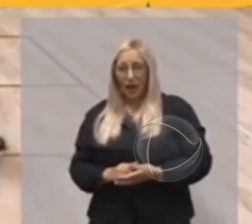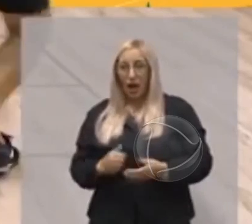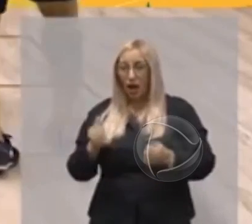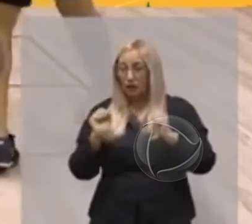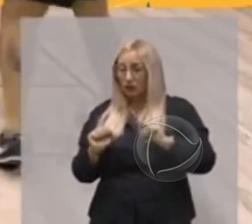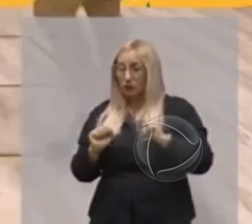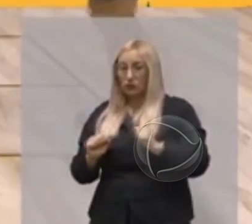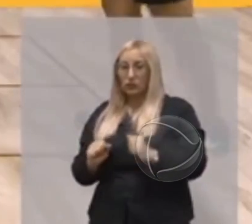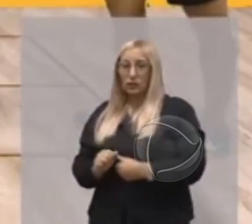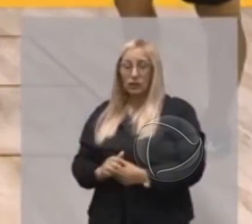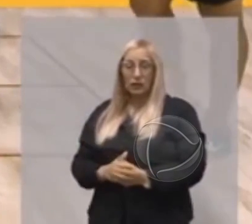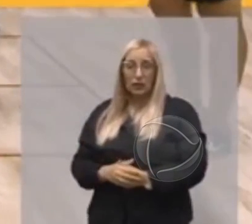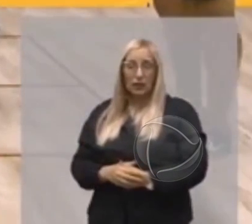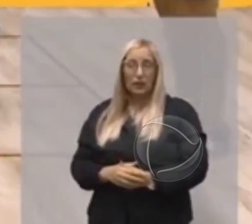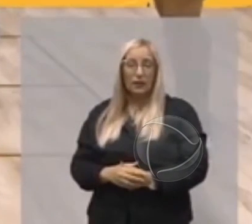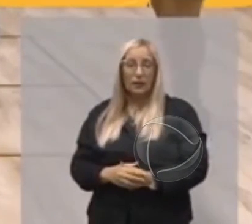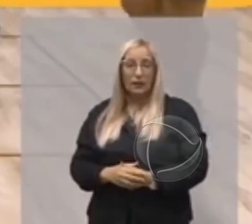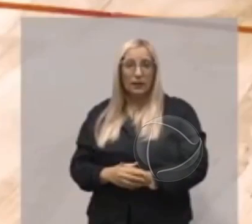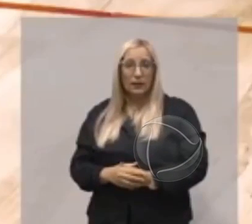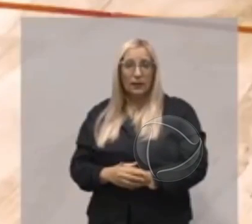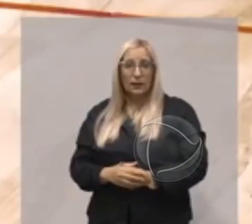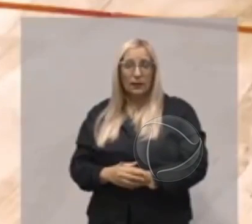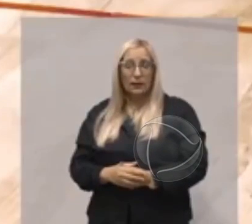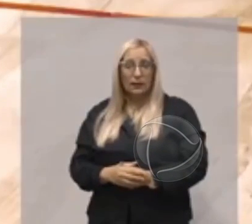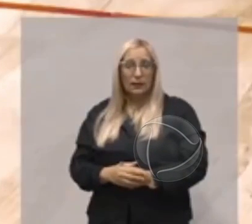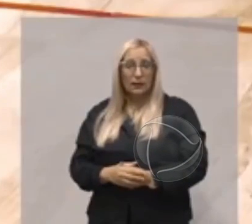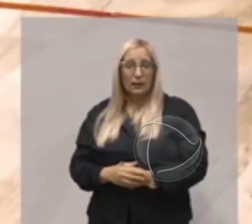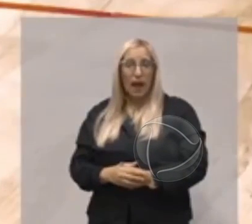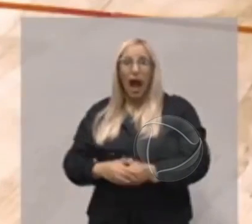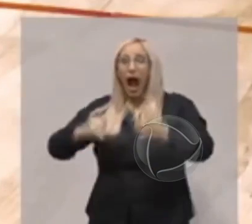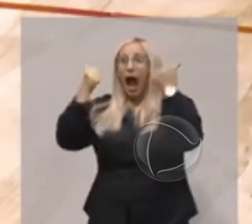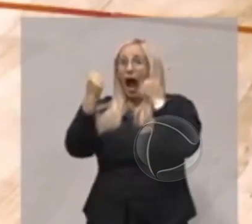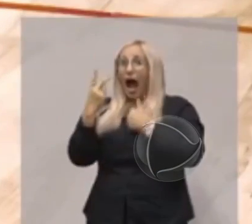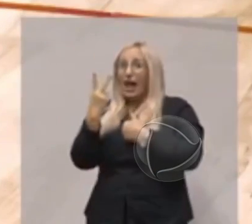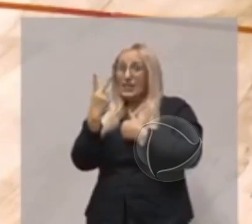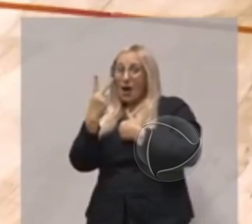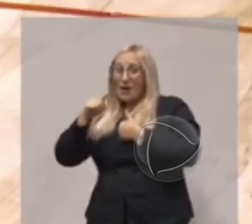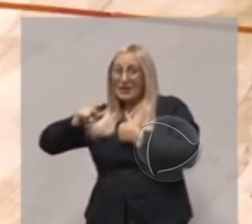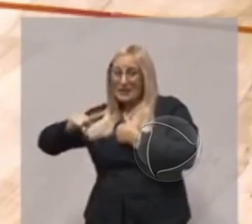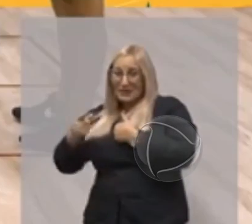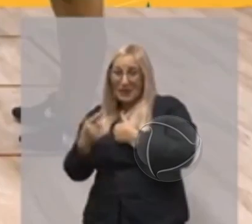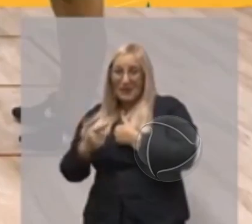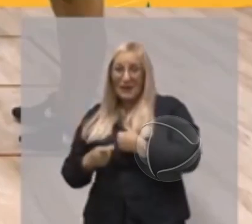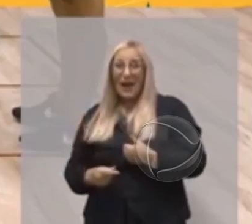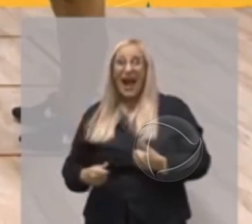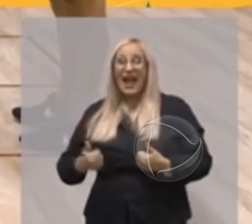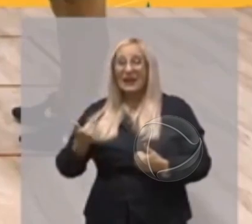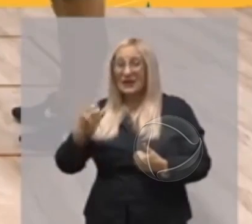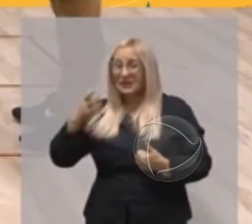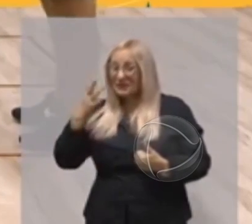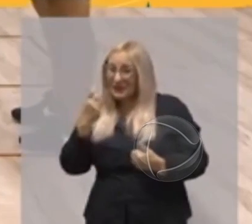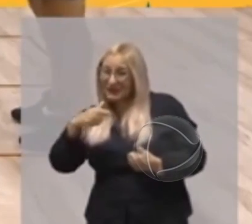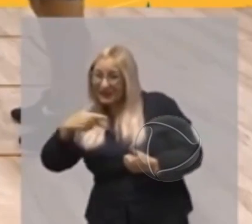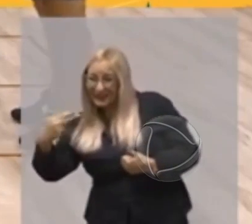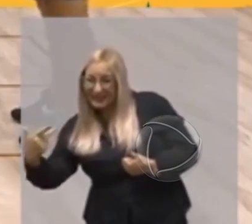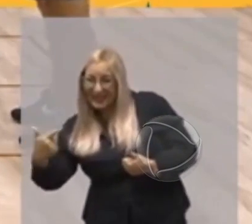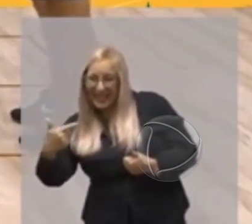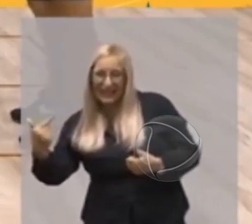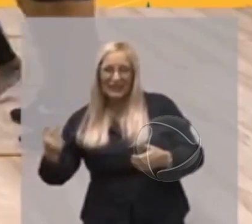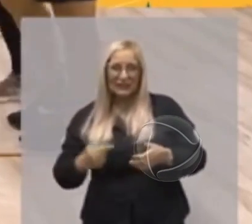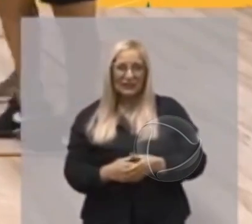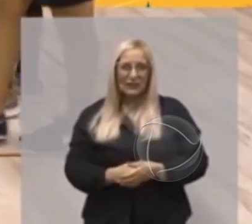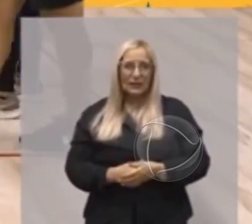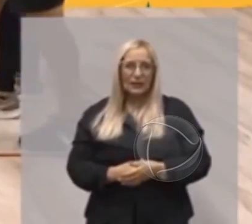maneira de atender, né, essa demanda, né, do público nessa época do ano. Nós estamos em pandemia, mas não